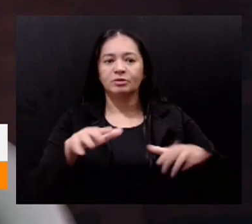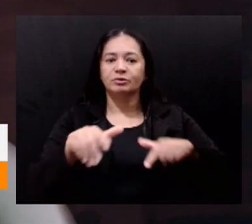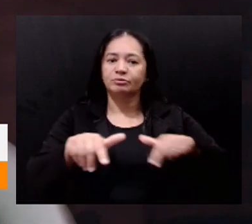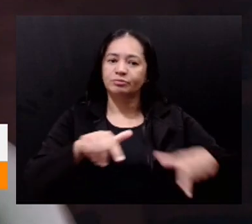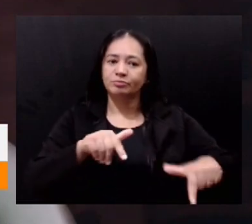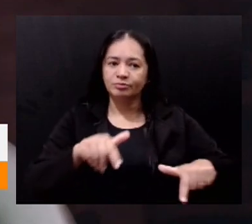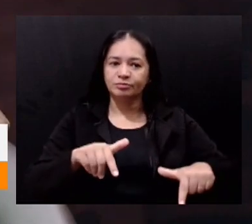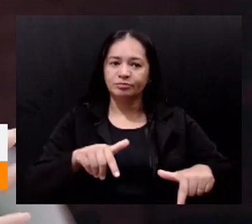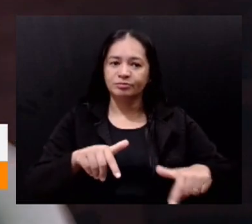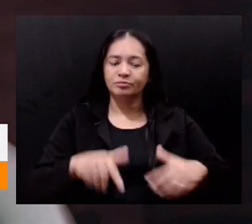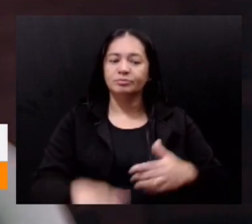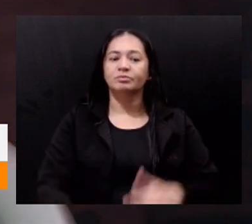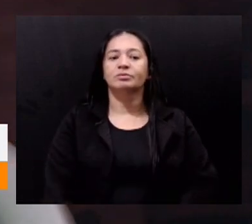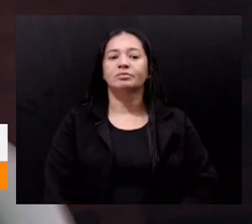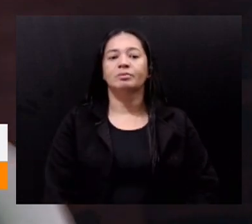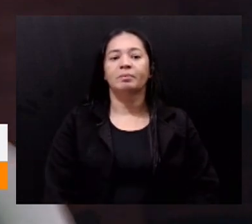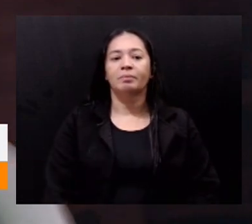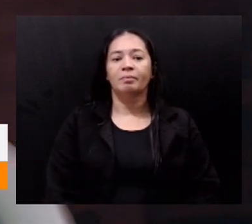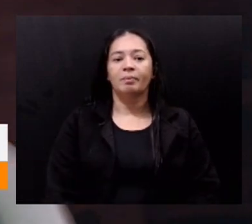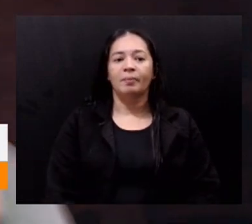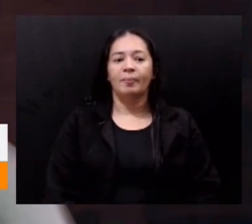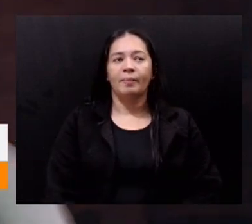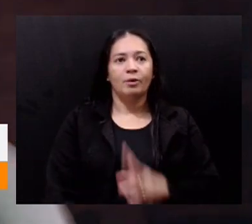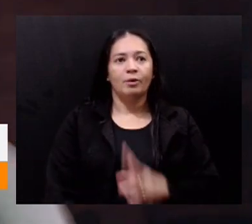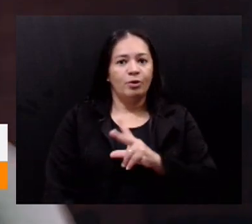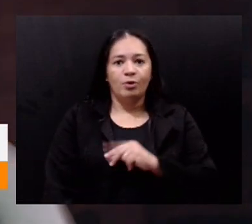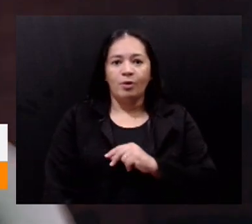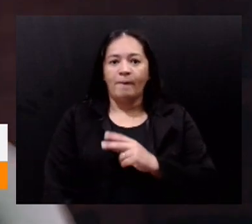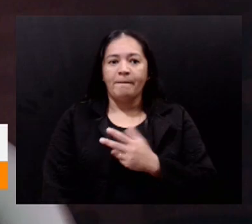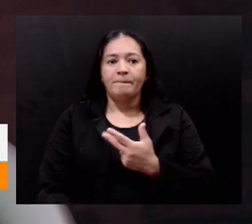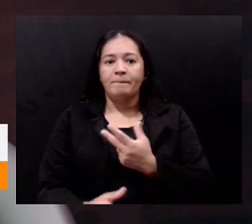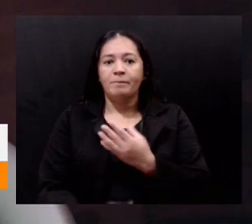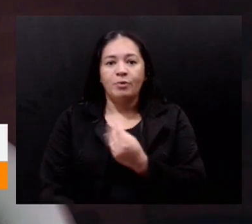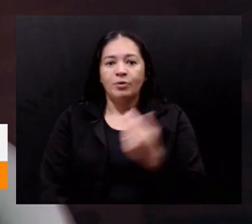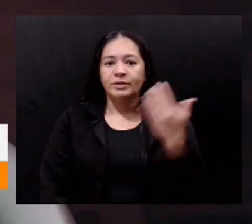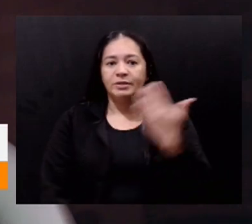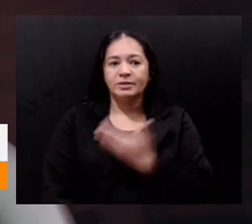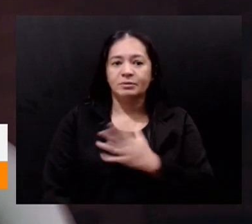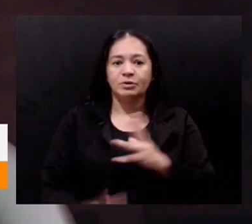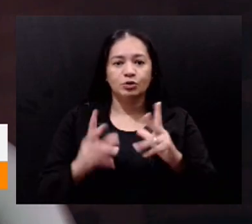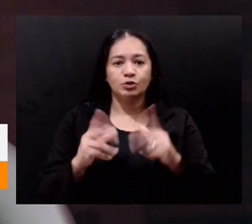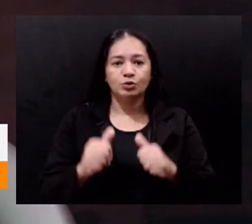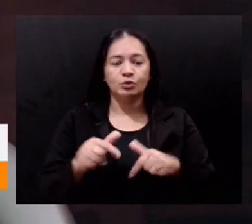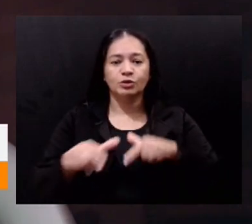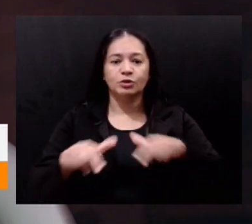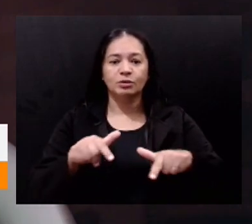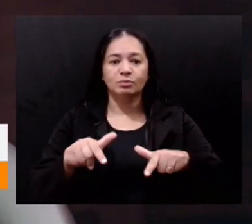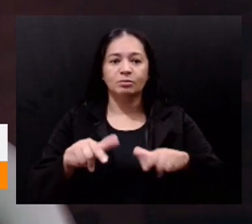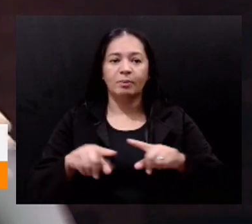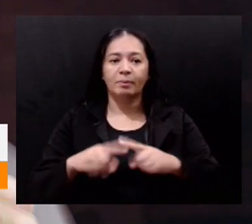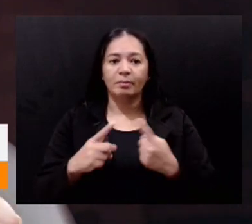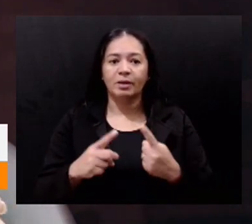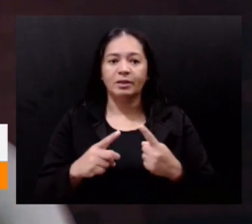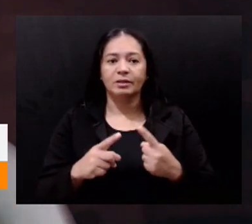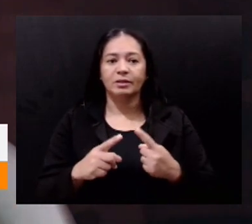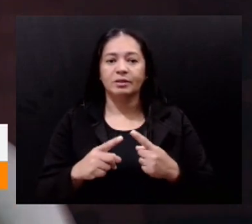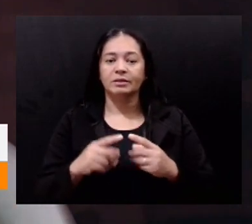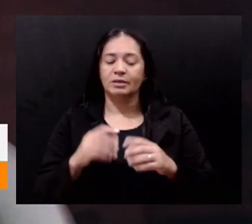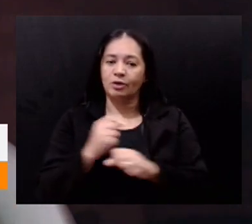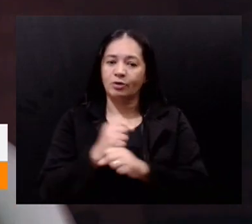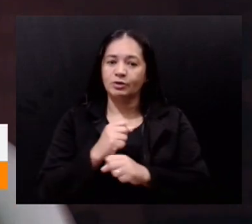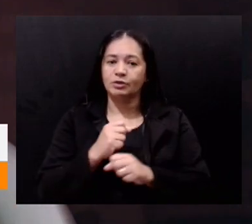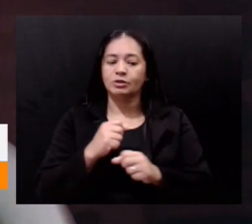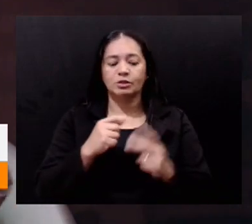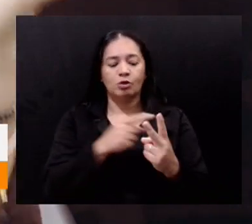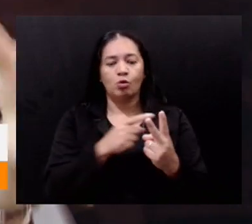assim. Tenho, nossa, várias amigas minhas que são tudo de trabalho. Mas é aquela construção, é um respeitando o espaço do outro. Você tem